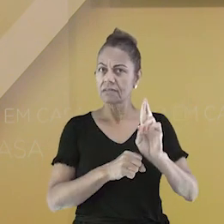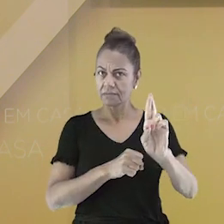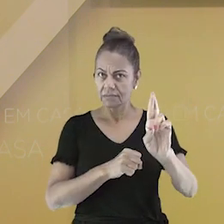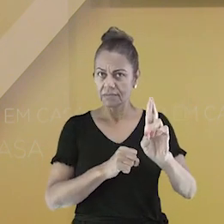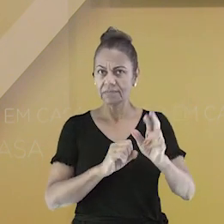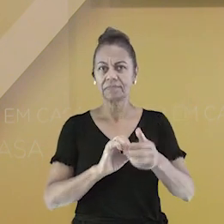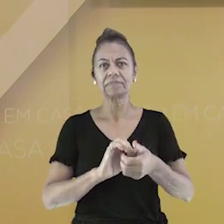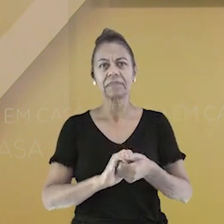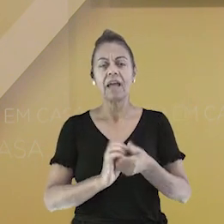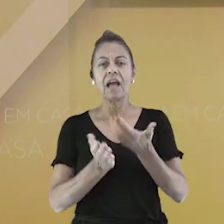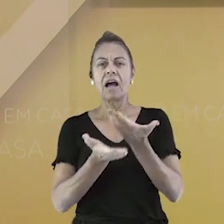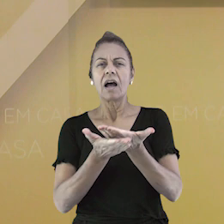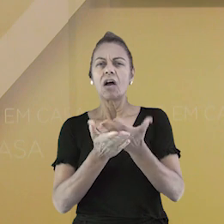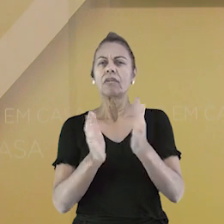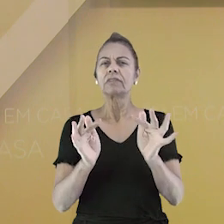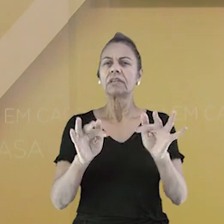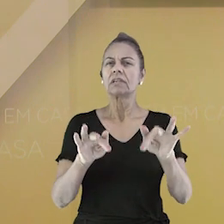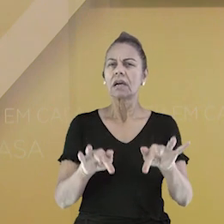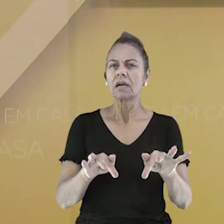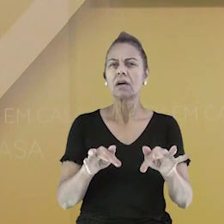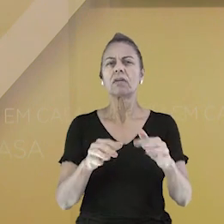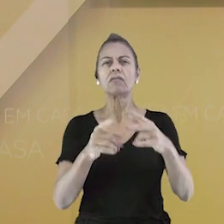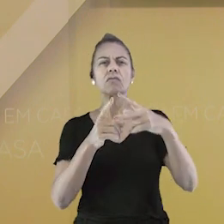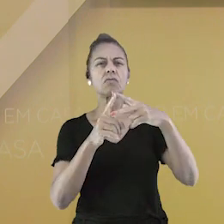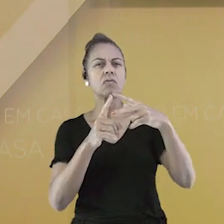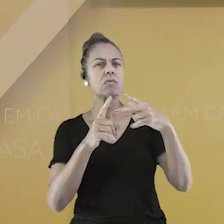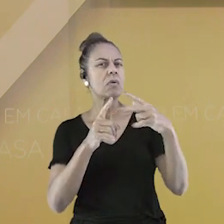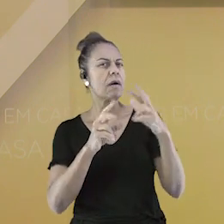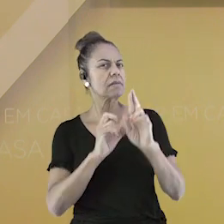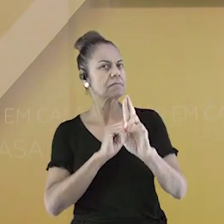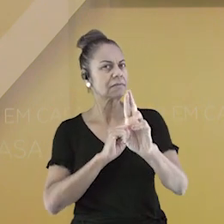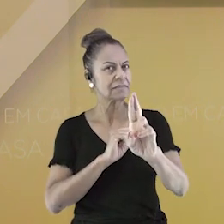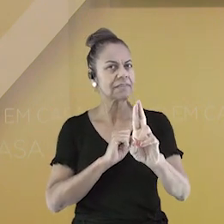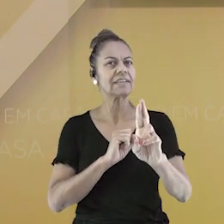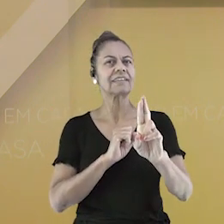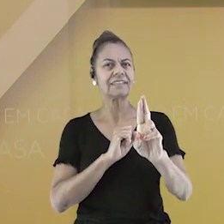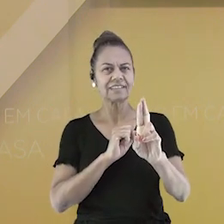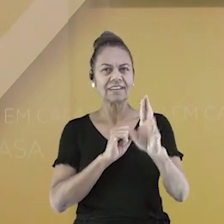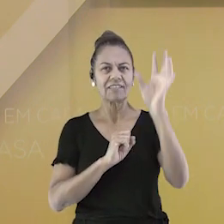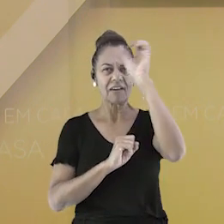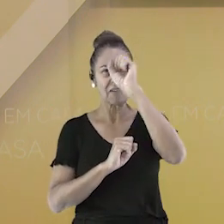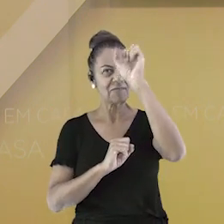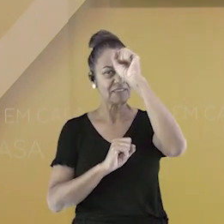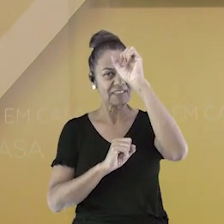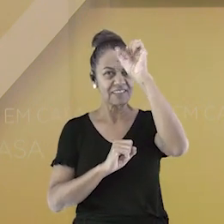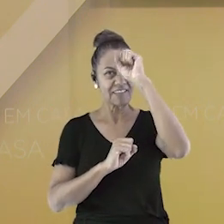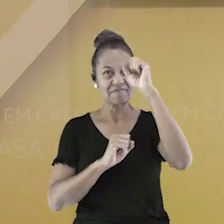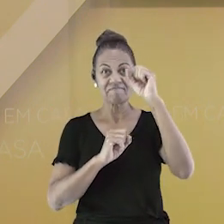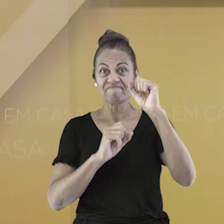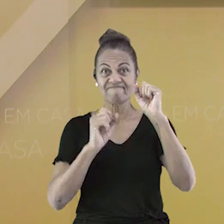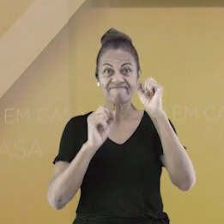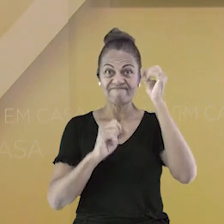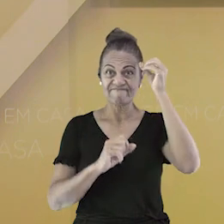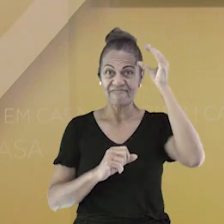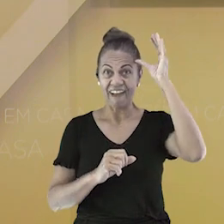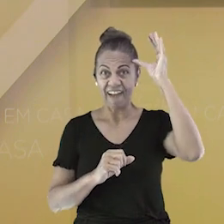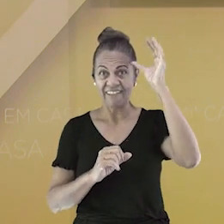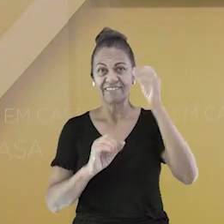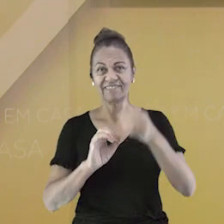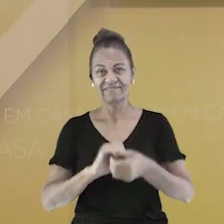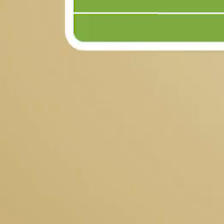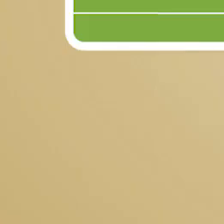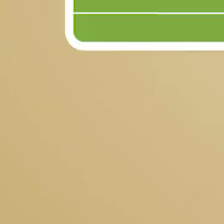possam estar respondendo. E a gente vai seguindo. Ao fim da aula a gente vai corrigir, vai pensar sobre isso e vamos aprender